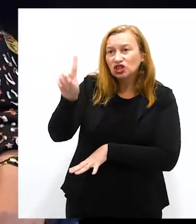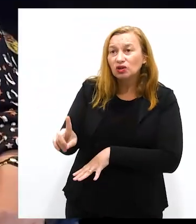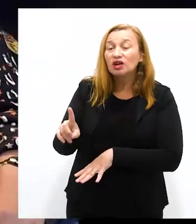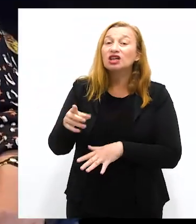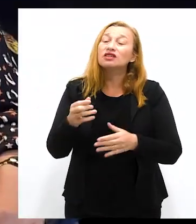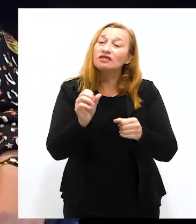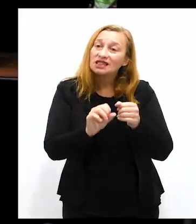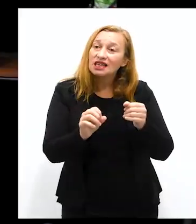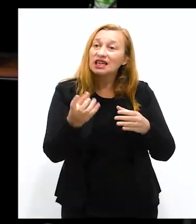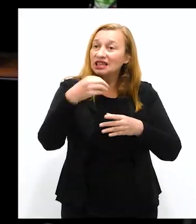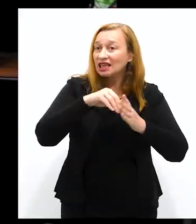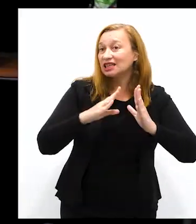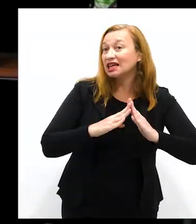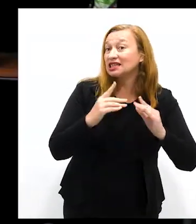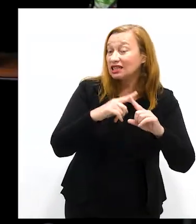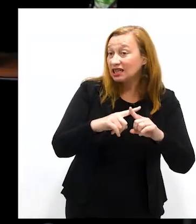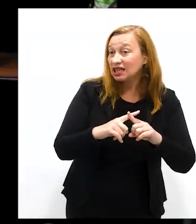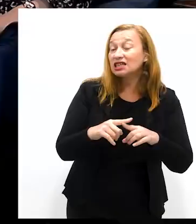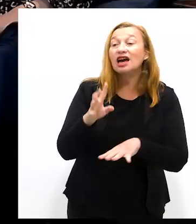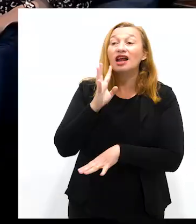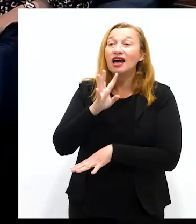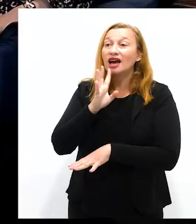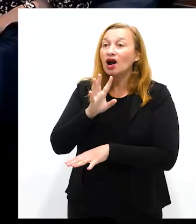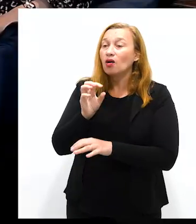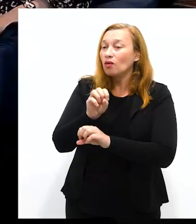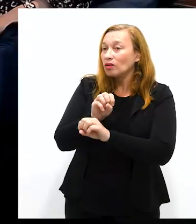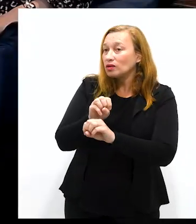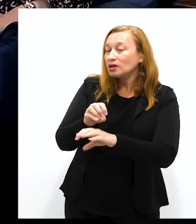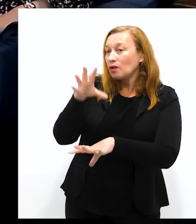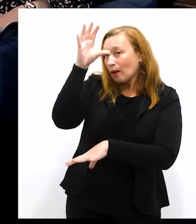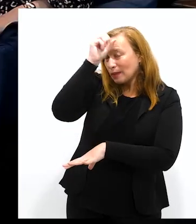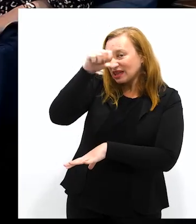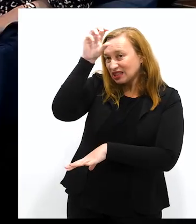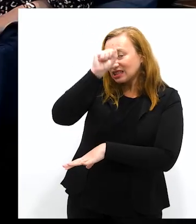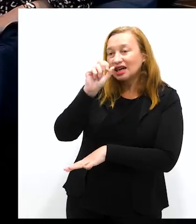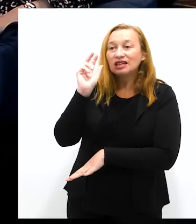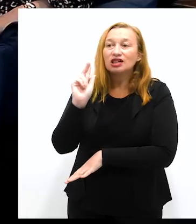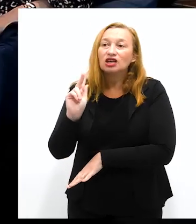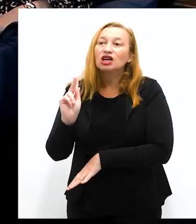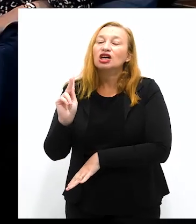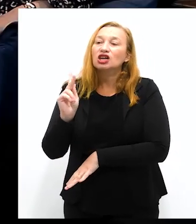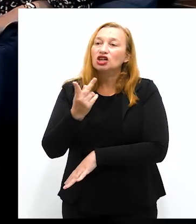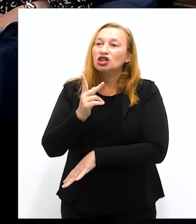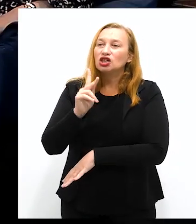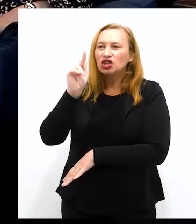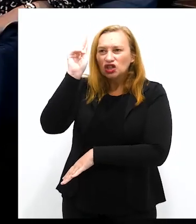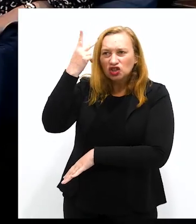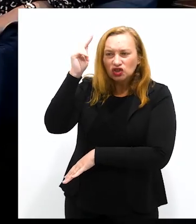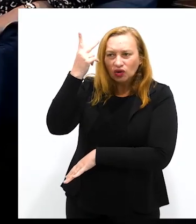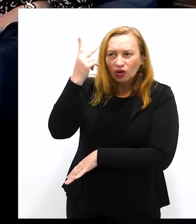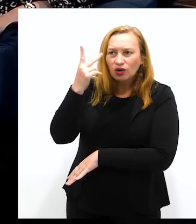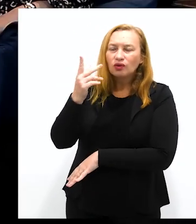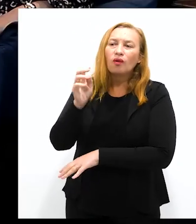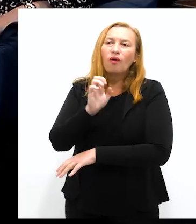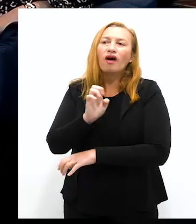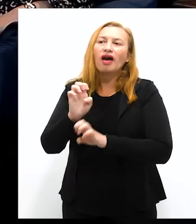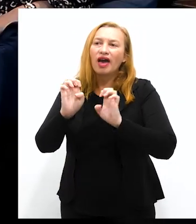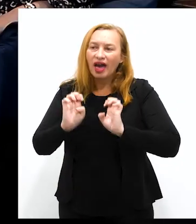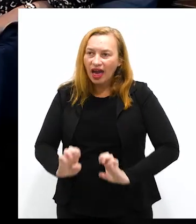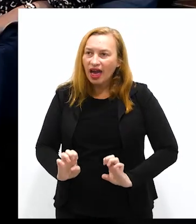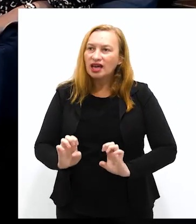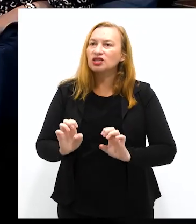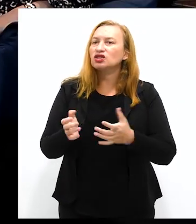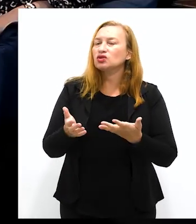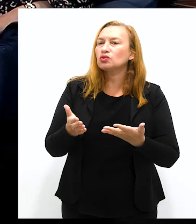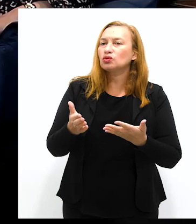nas igrejas, né? Mas há uma dificuldade. Um legado e um aprendizado, né? Exatamente. Um aprendizado histórico, ético,